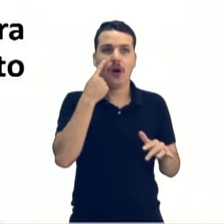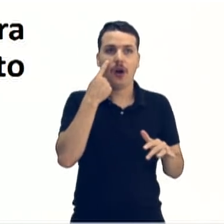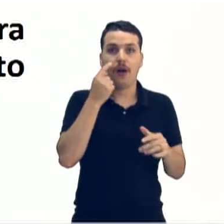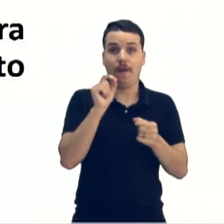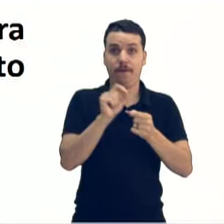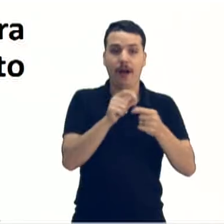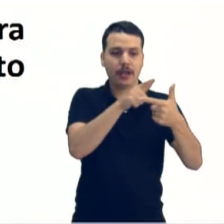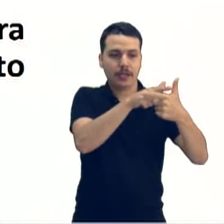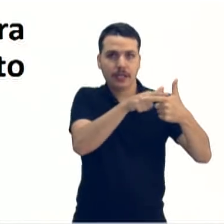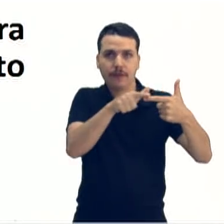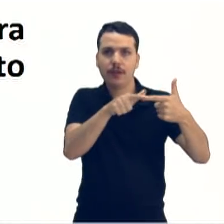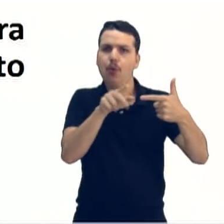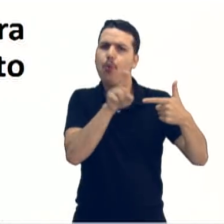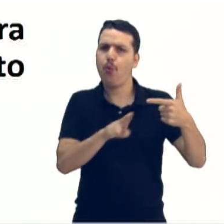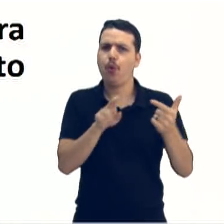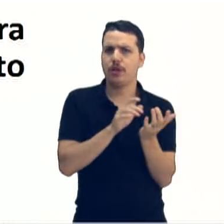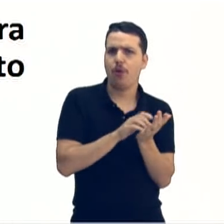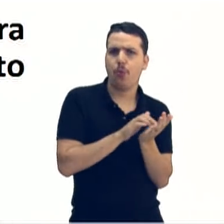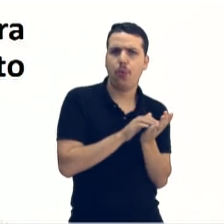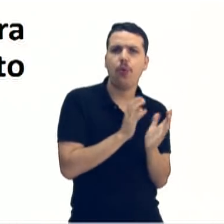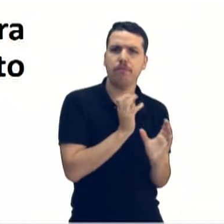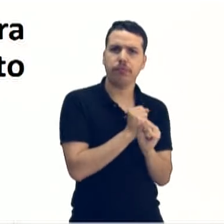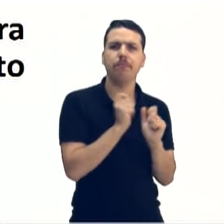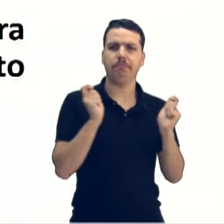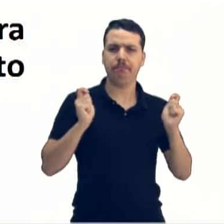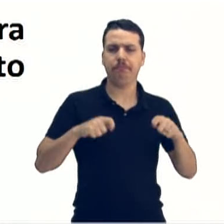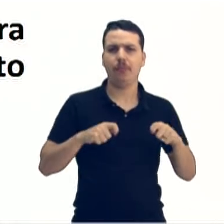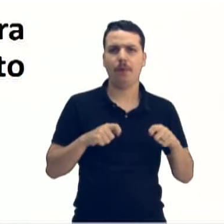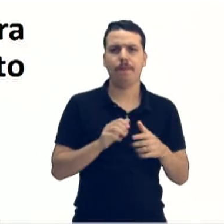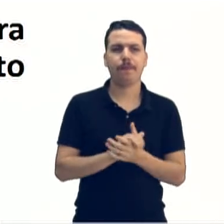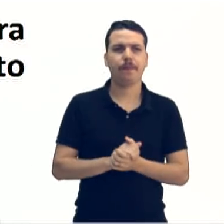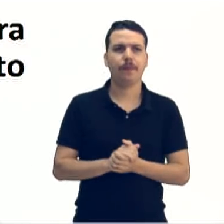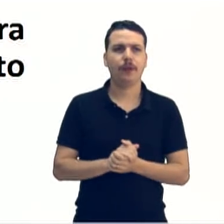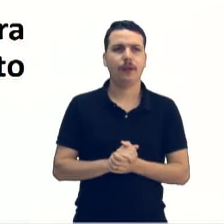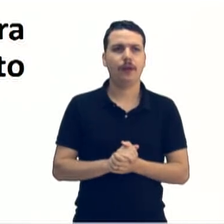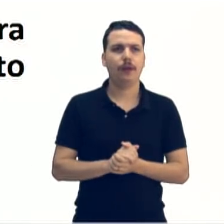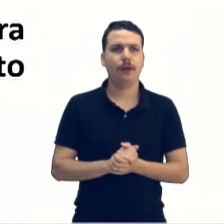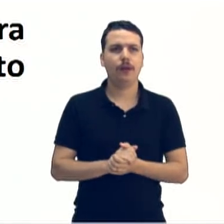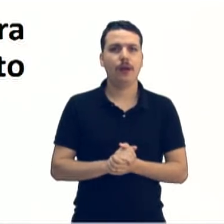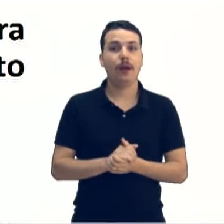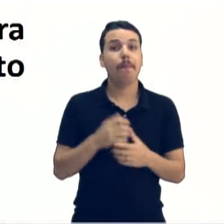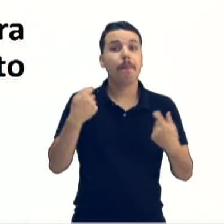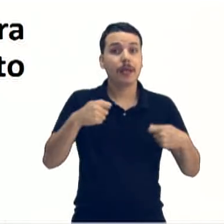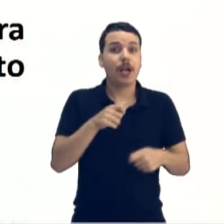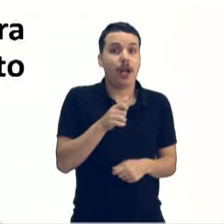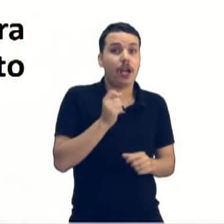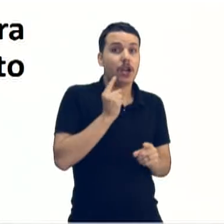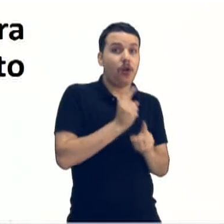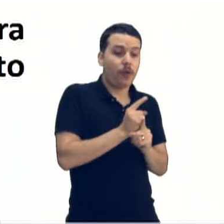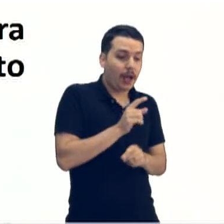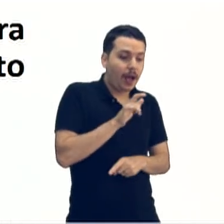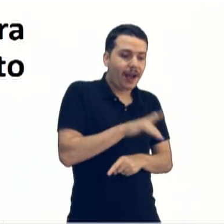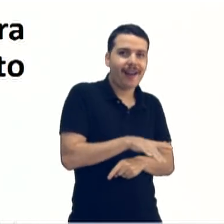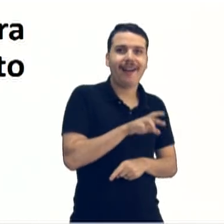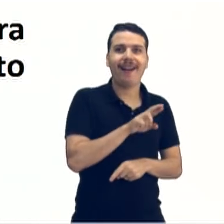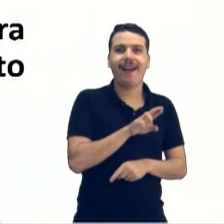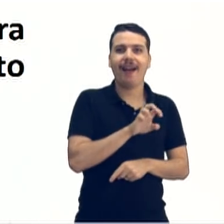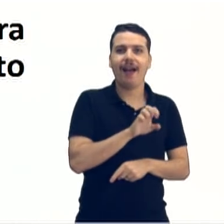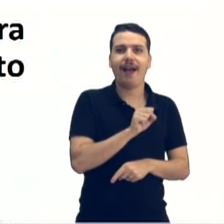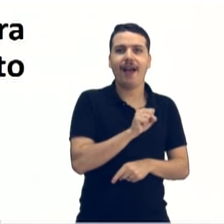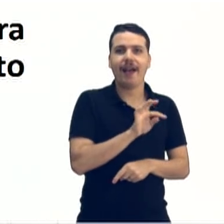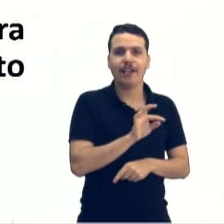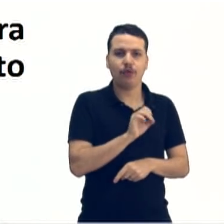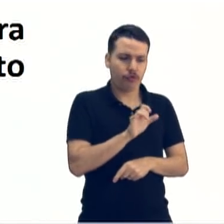uma calculadora e o desafio é encontrar o resto. Lembra que a gente está trabalhando e batendo na tecla do resto,